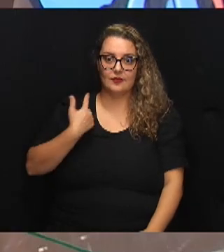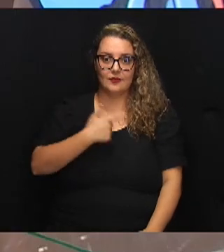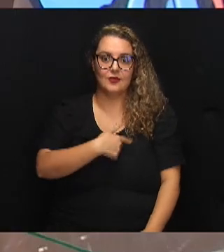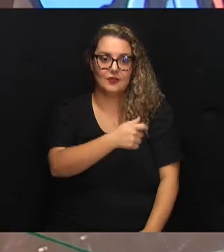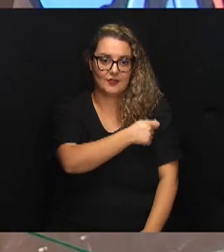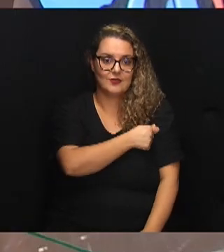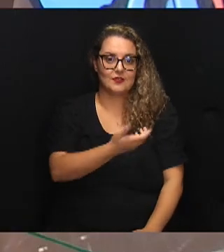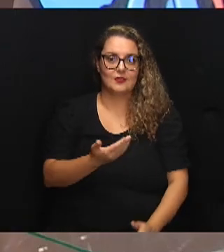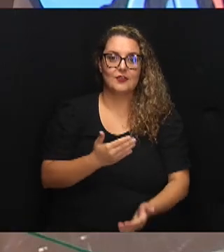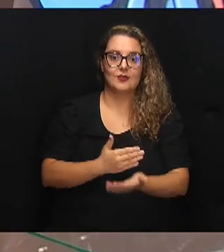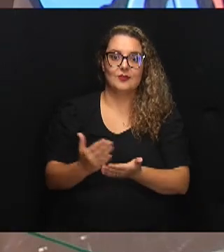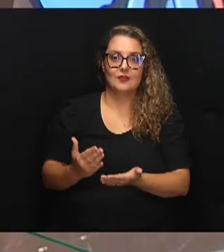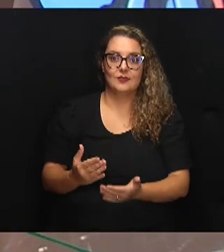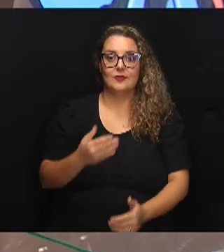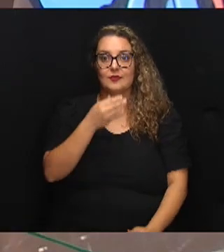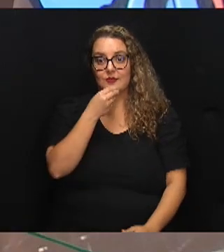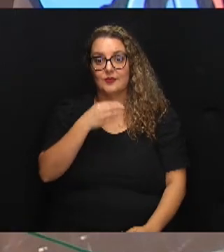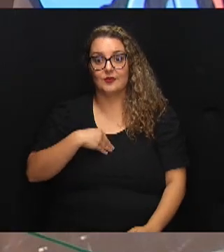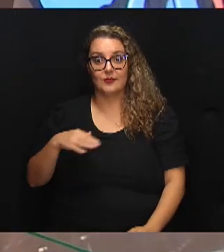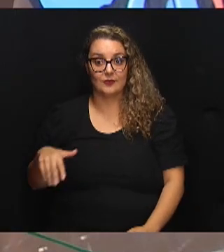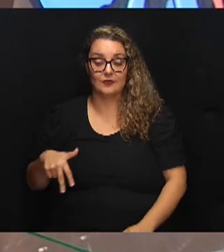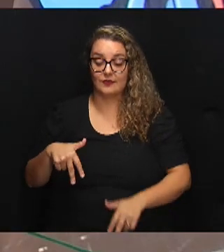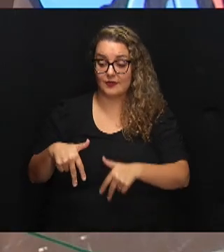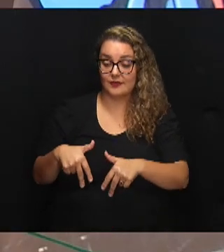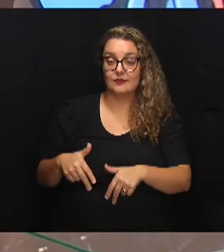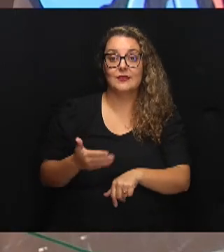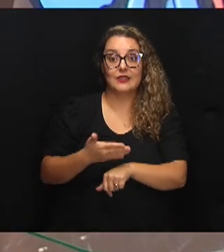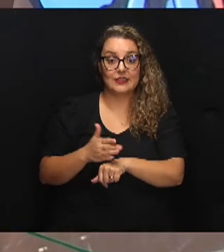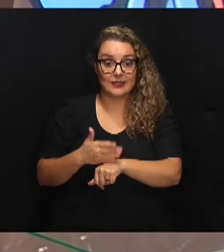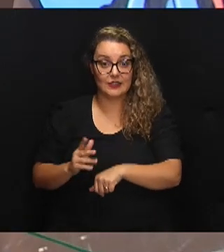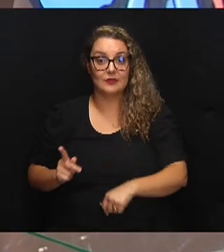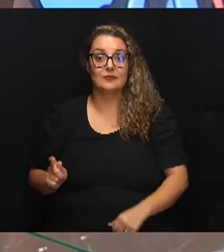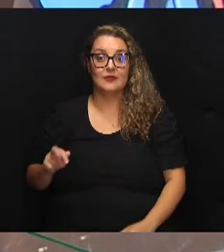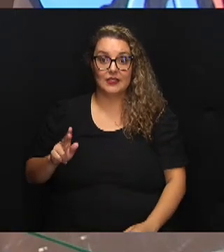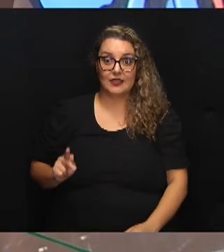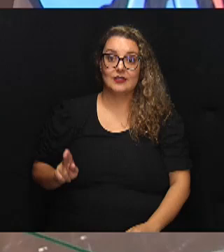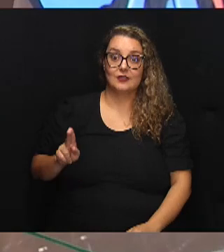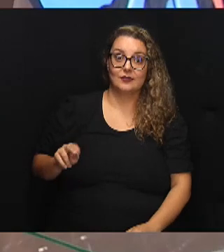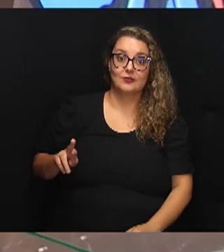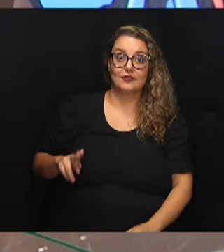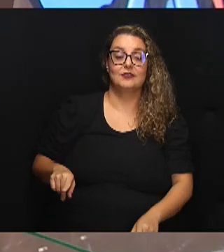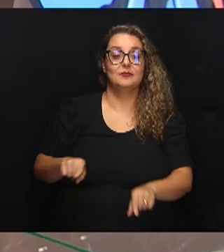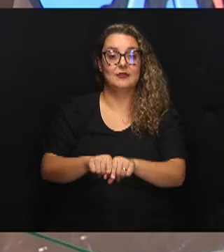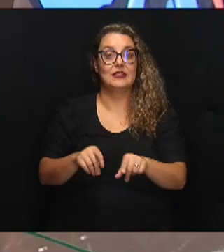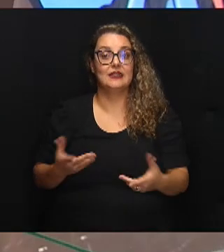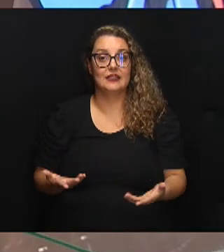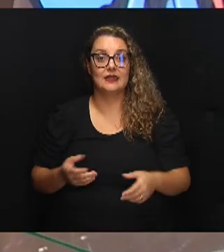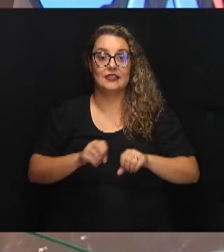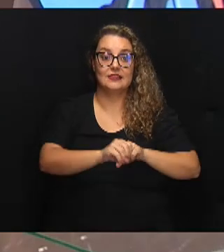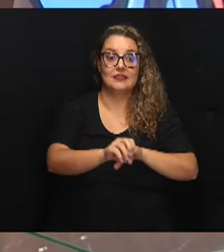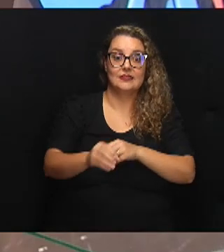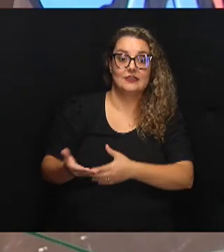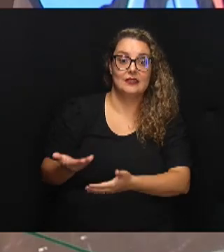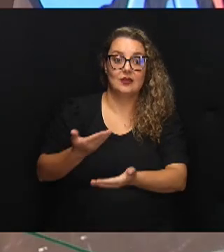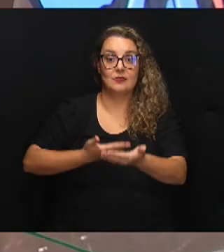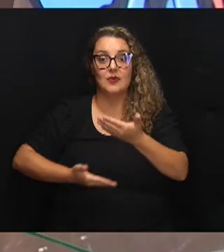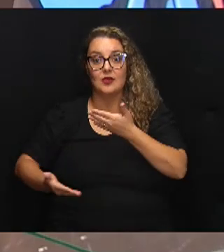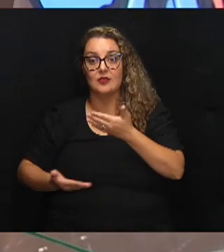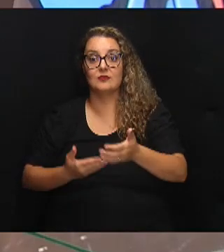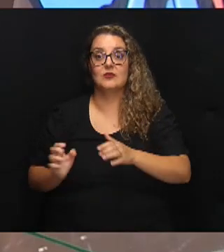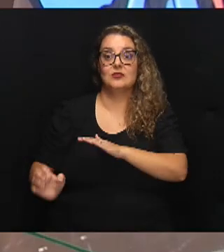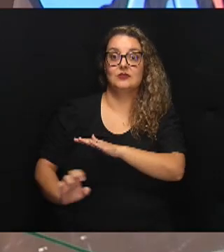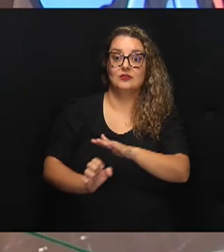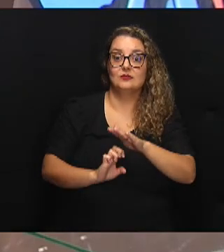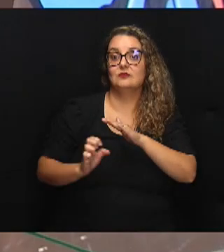Ele começou trazendo o filho dele, se interessou a praticar parkour também, e daí, dando aula para ele, a gente começou a trocar ideias sobre o